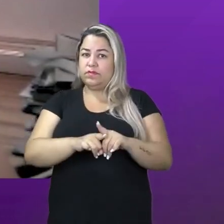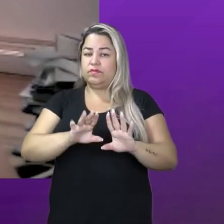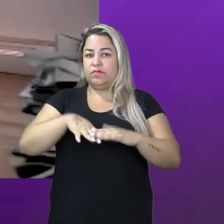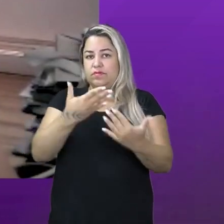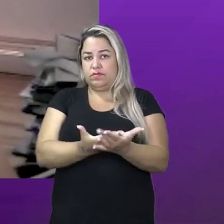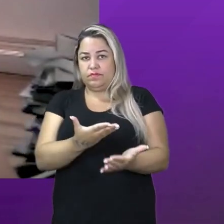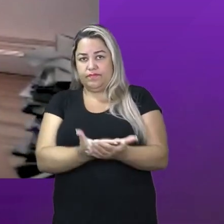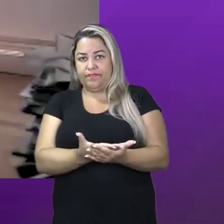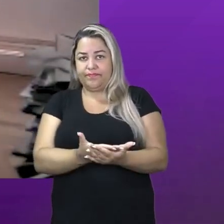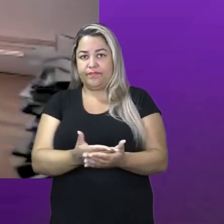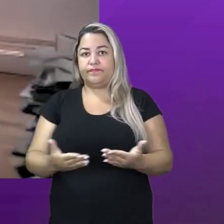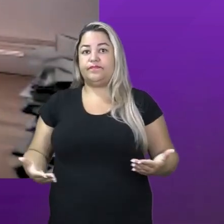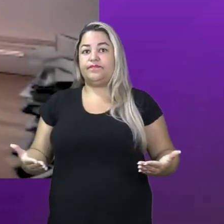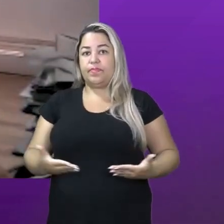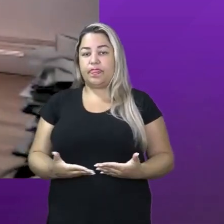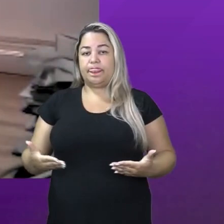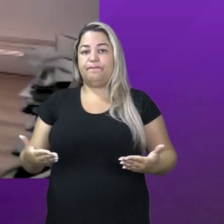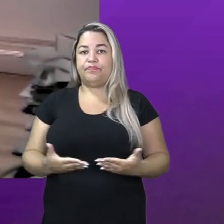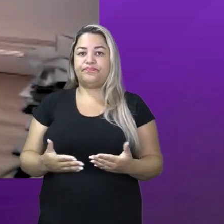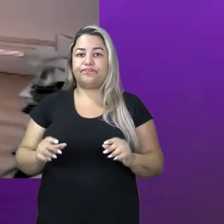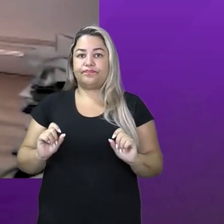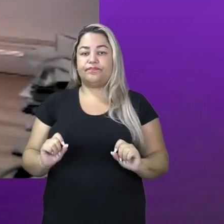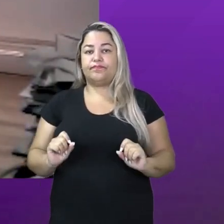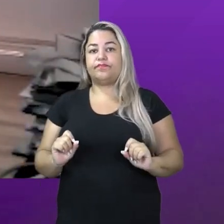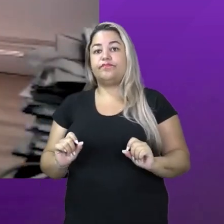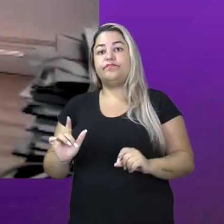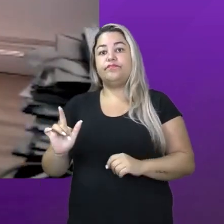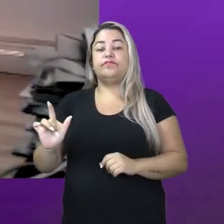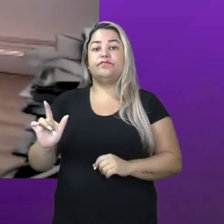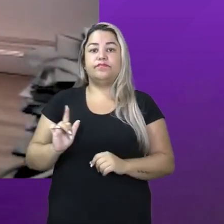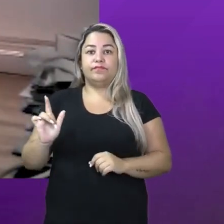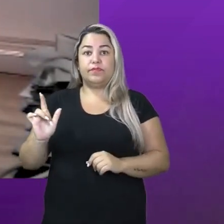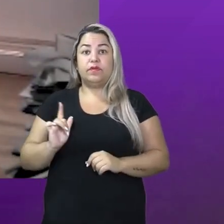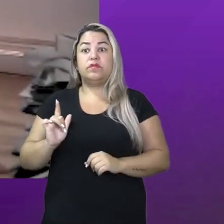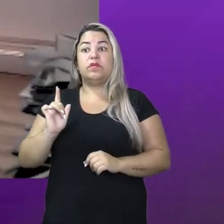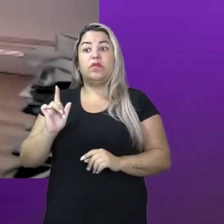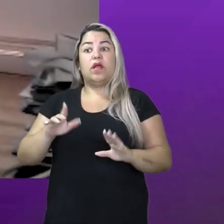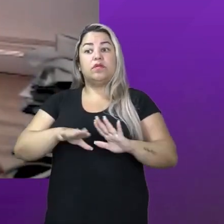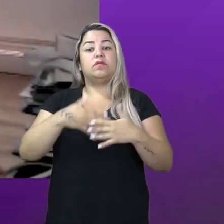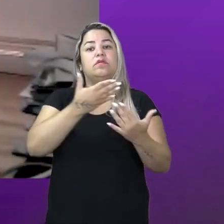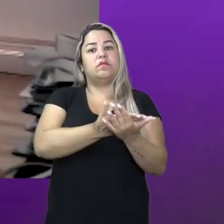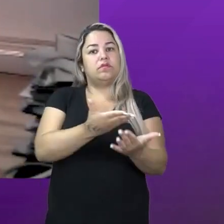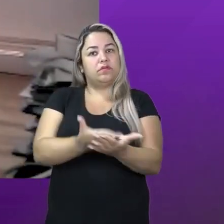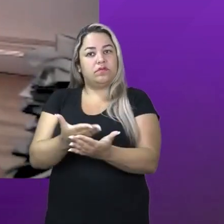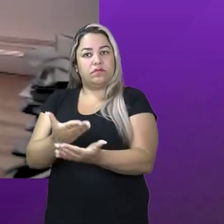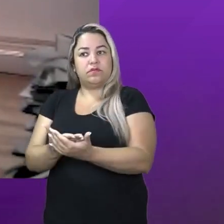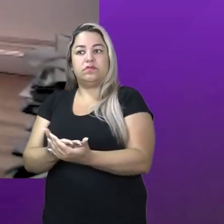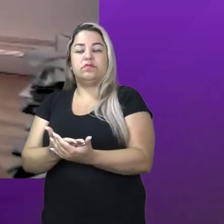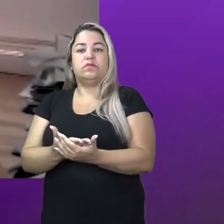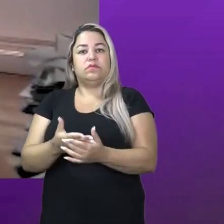escolaridade. Hoje, quando a gente olha os dados, as mulheres têm mais escolaridade que os homens, mas isso